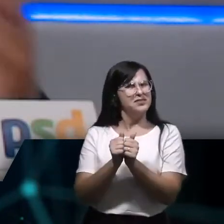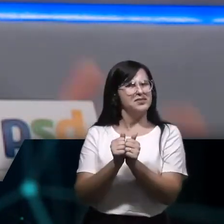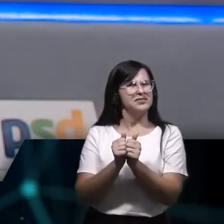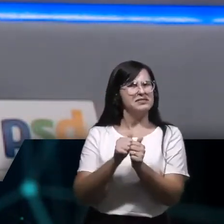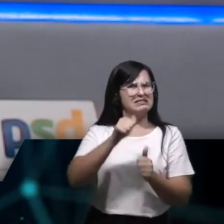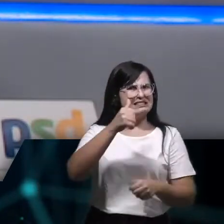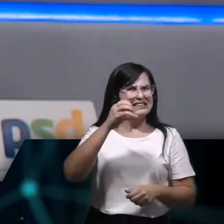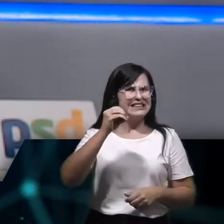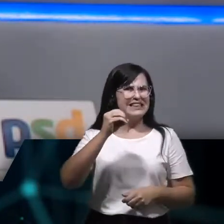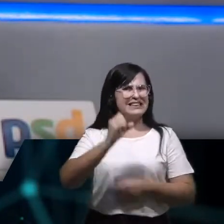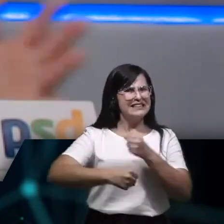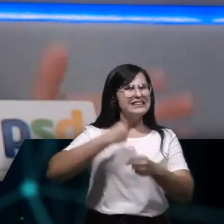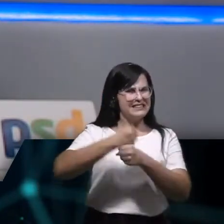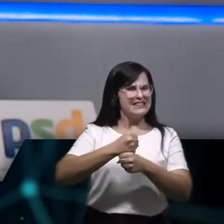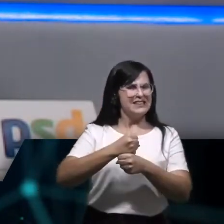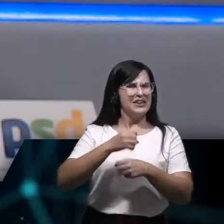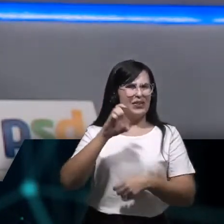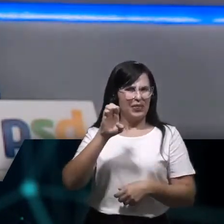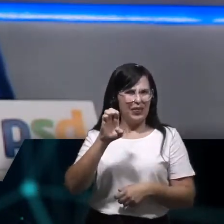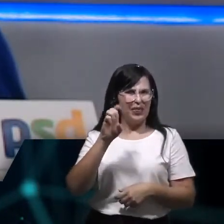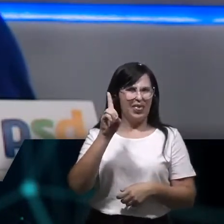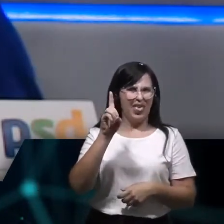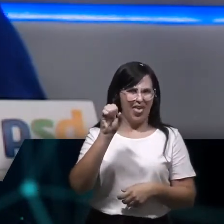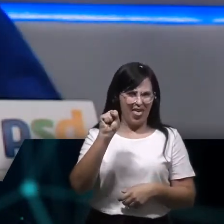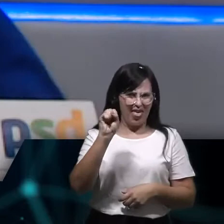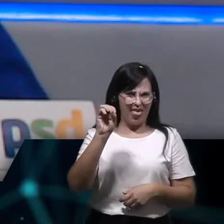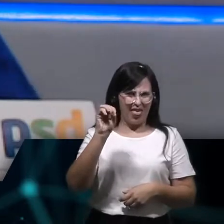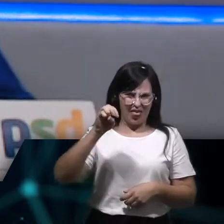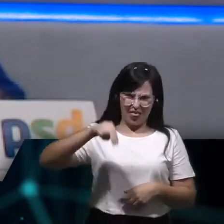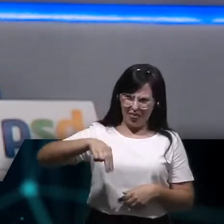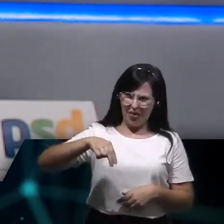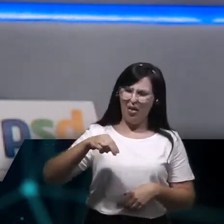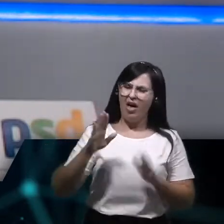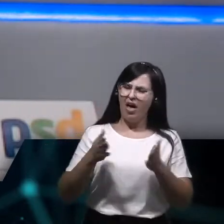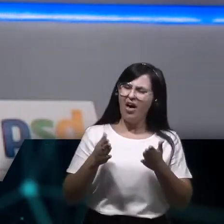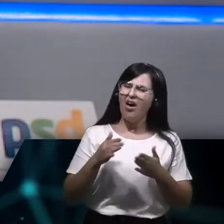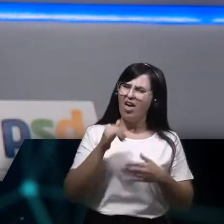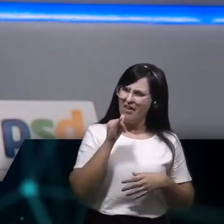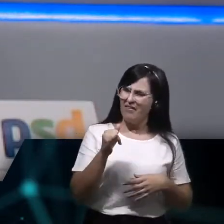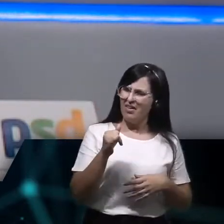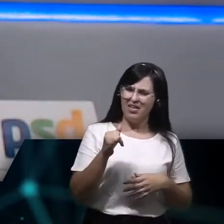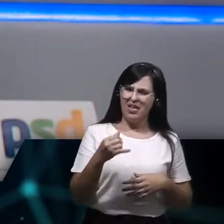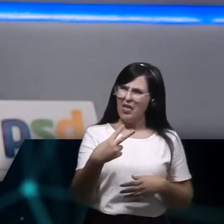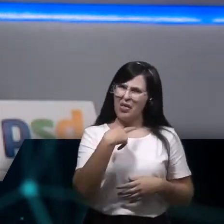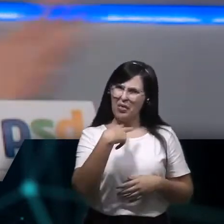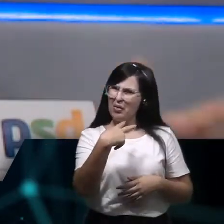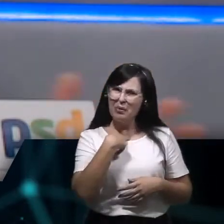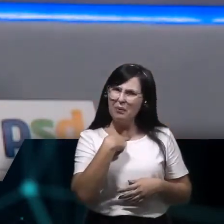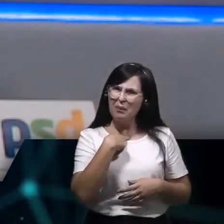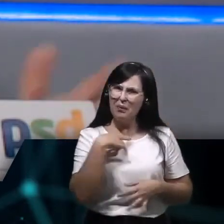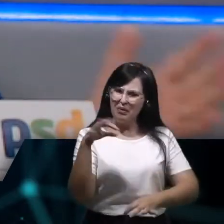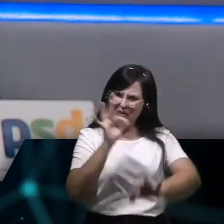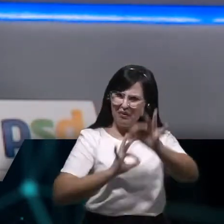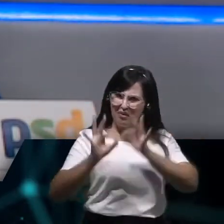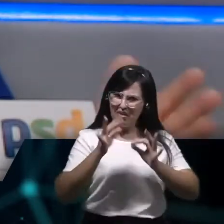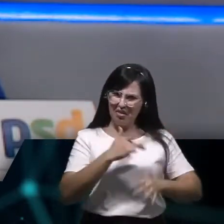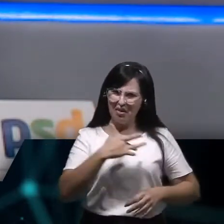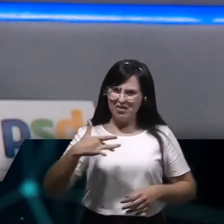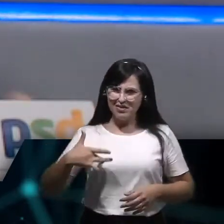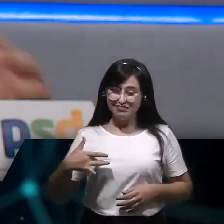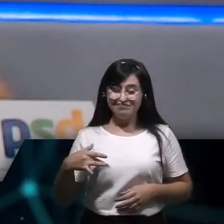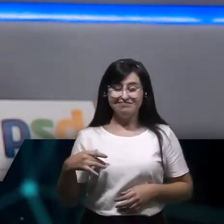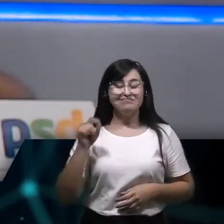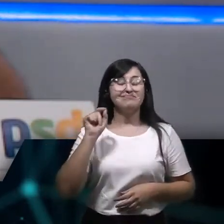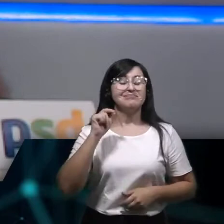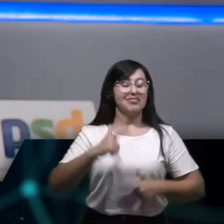anos, por mais de 12 anos. E agora é que o senhor descobriu que o doutor Edson não tem competência de estar à frente. Mas o que a política não